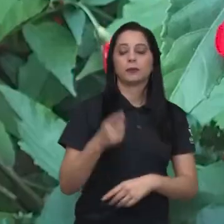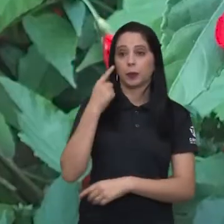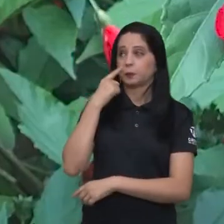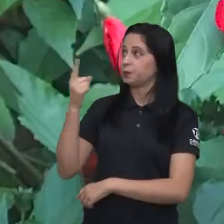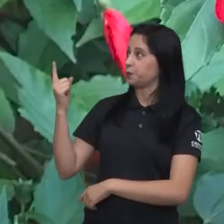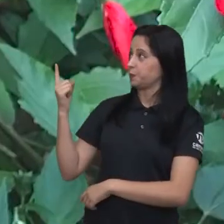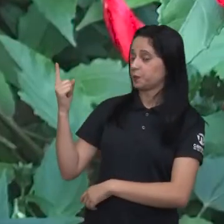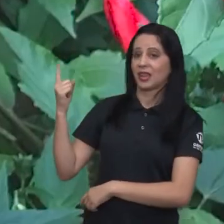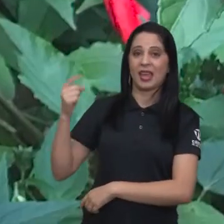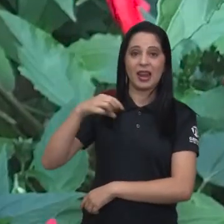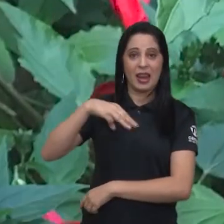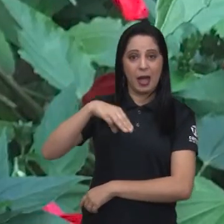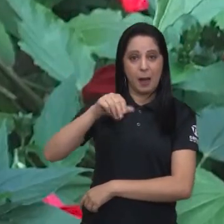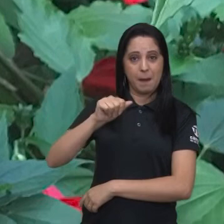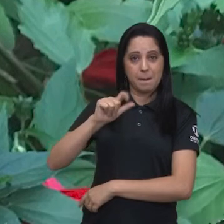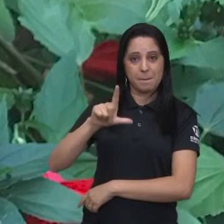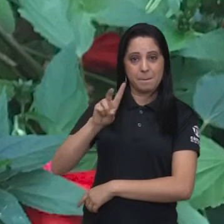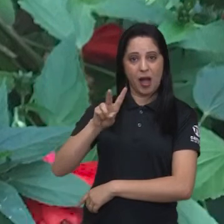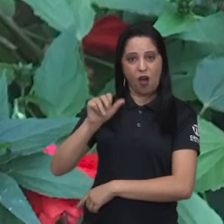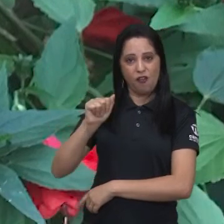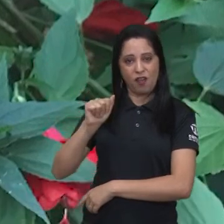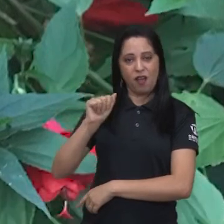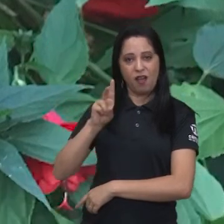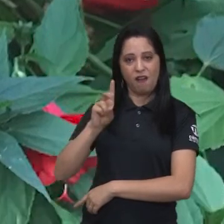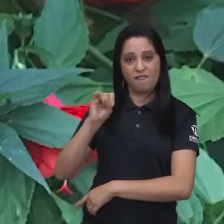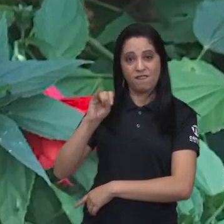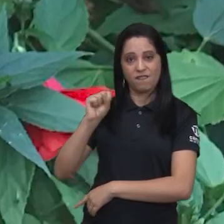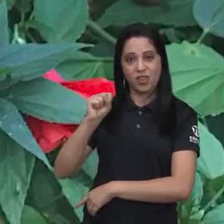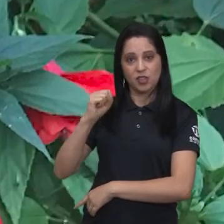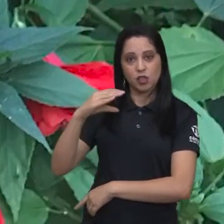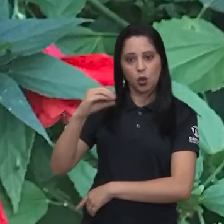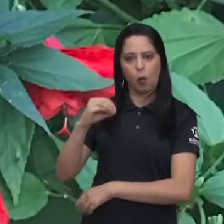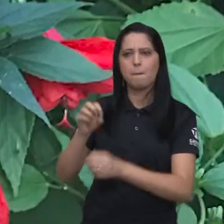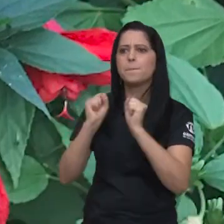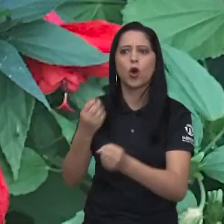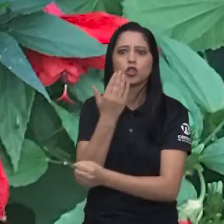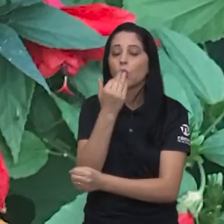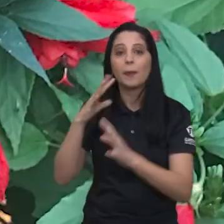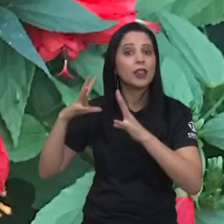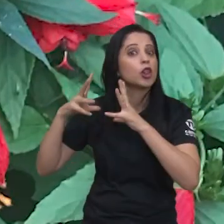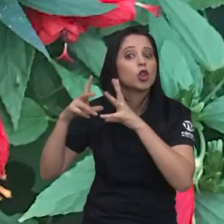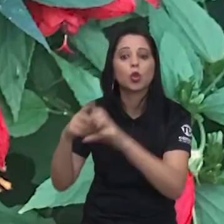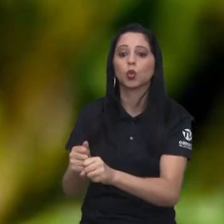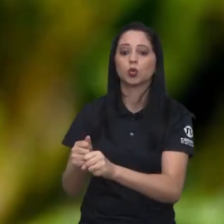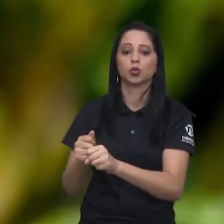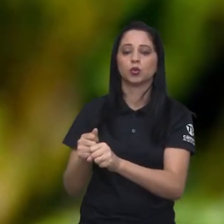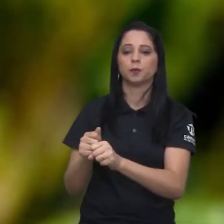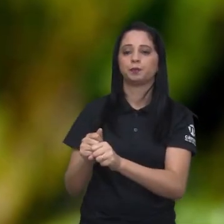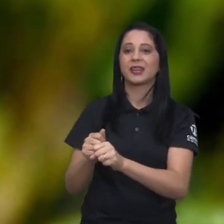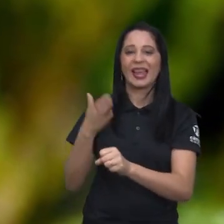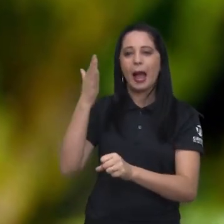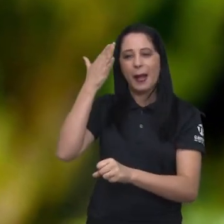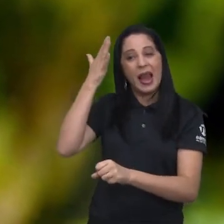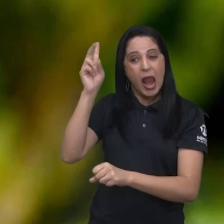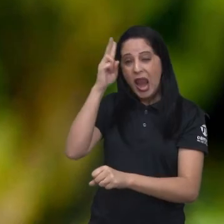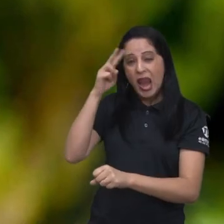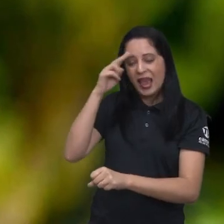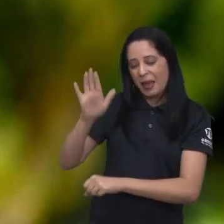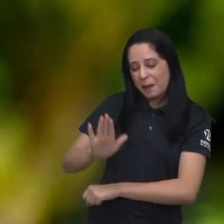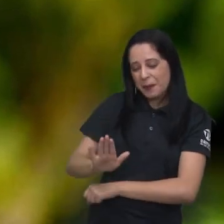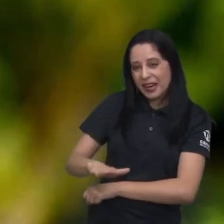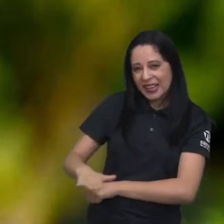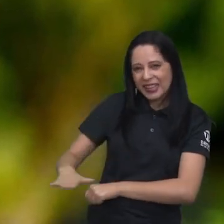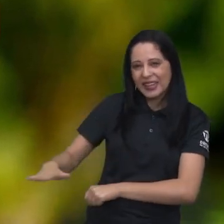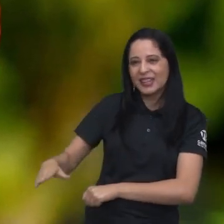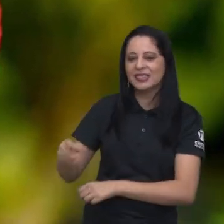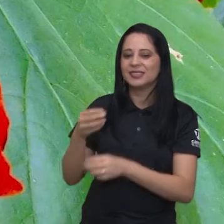malvavisco, Malvaviscus arboreus, o nome dela. Ela é integralmente comestível, então eu posso como a gente, quando criança, chupava o melzinho,